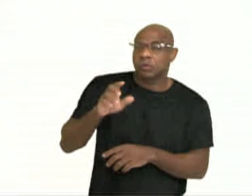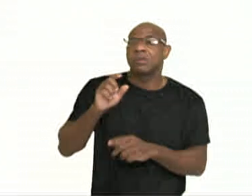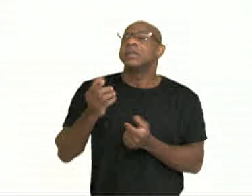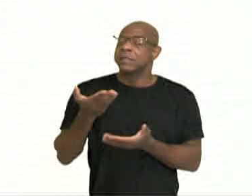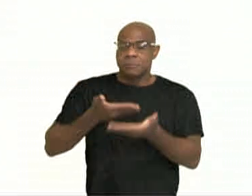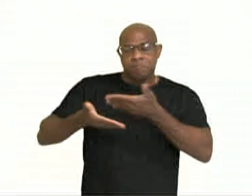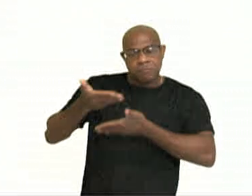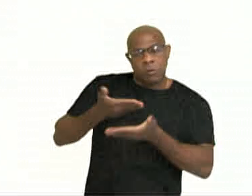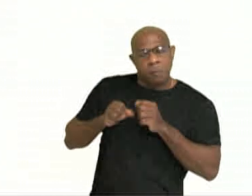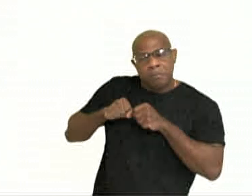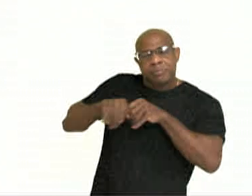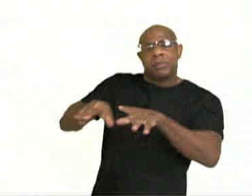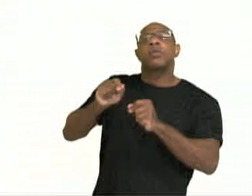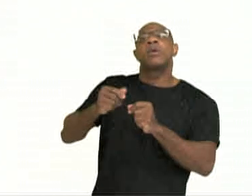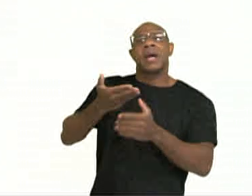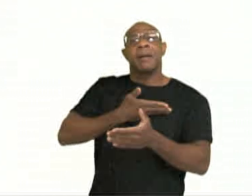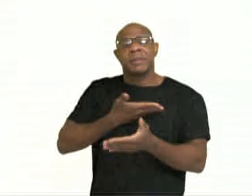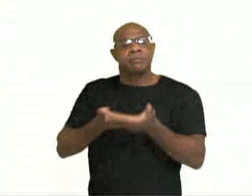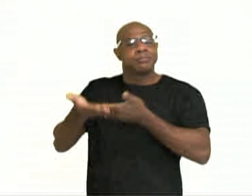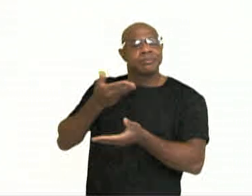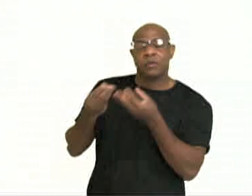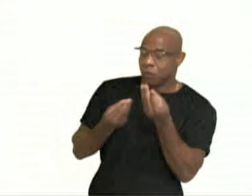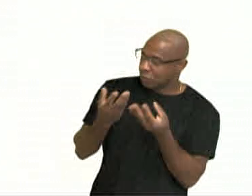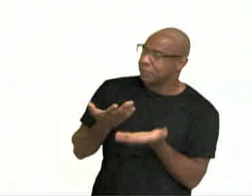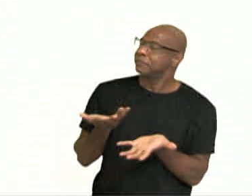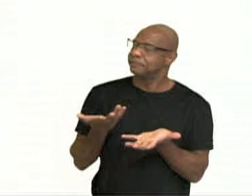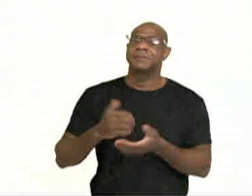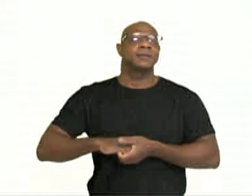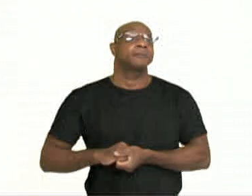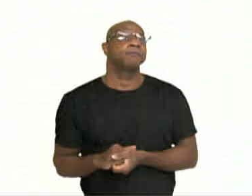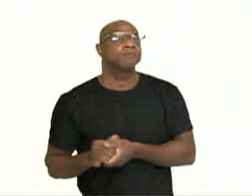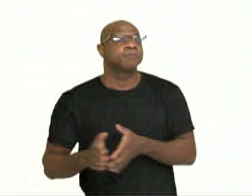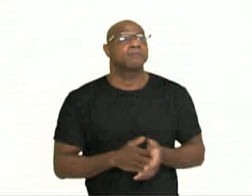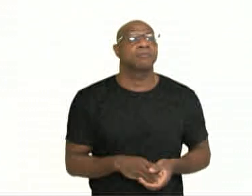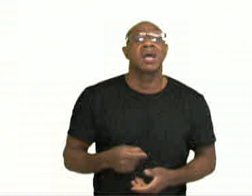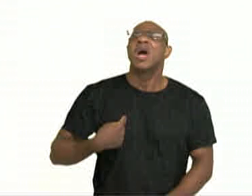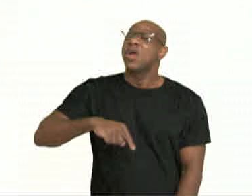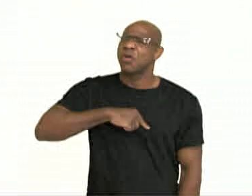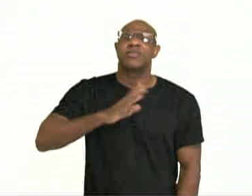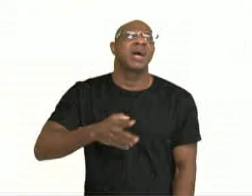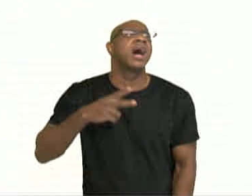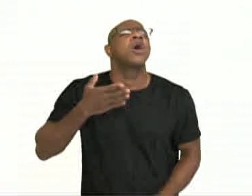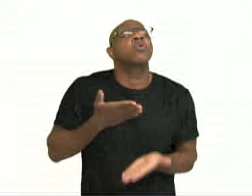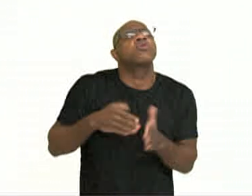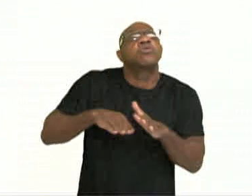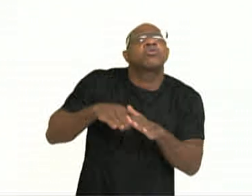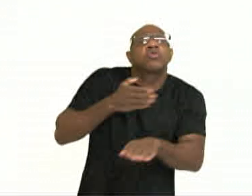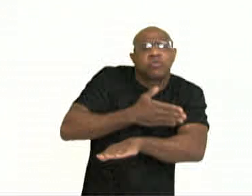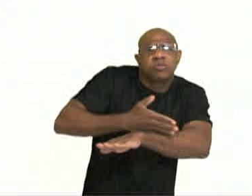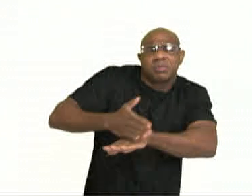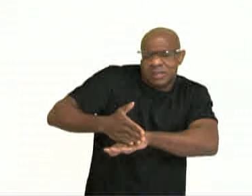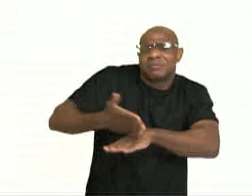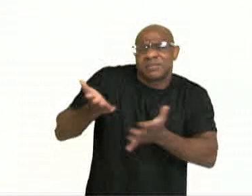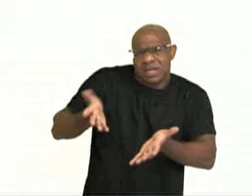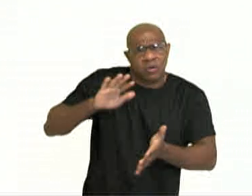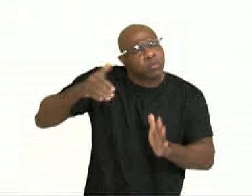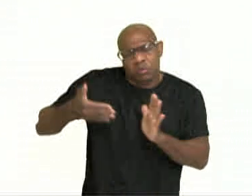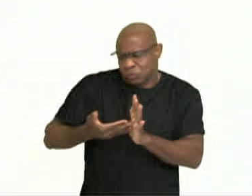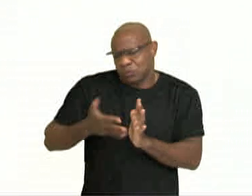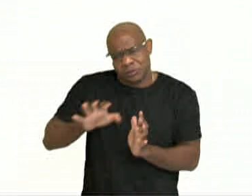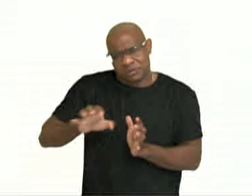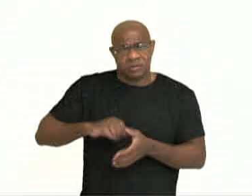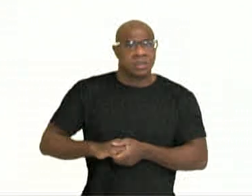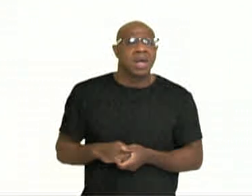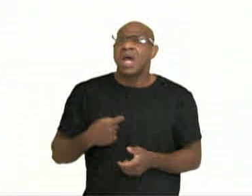Continuando a leitura. Estamos bastante habituados a tudo isso, faz mesmo parte de nosso cotidiano. O que nunca